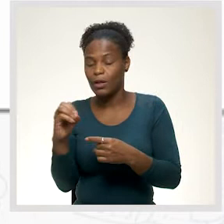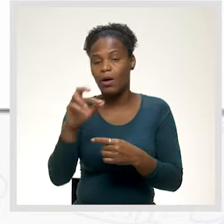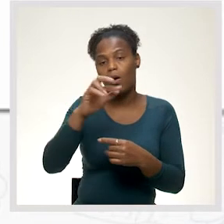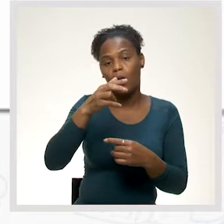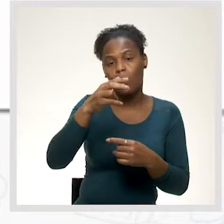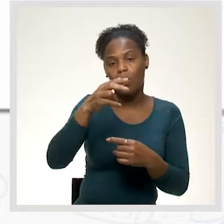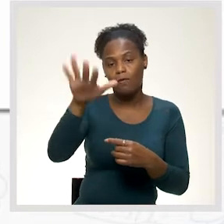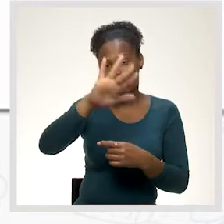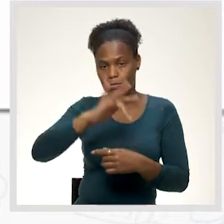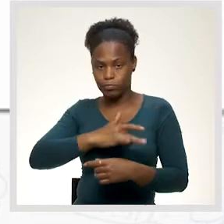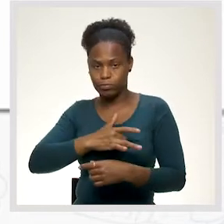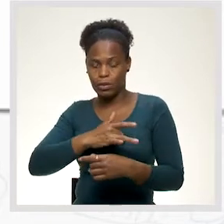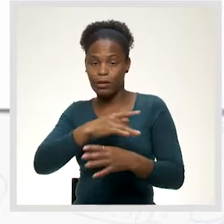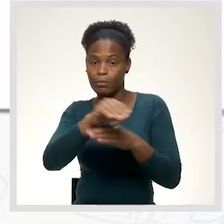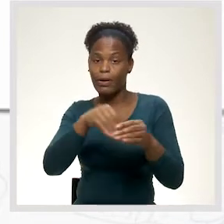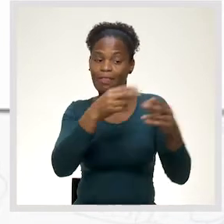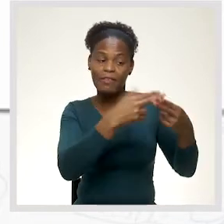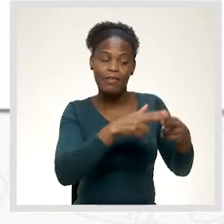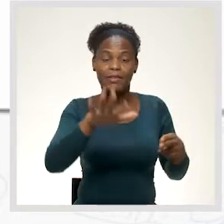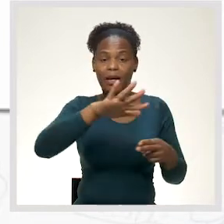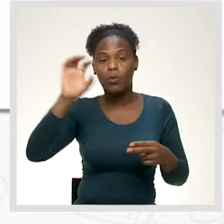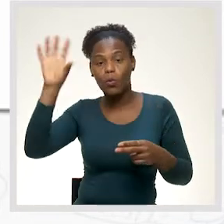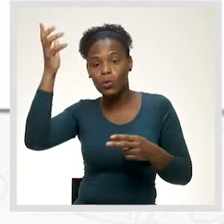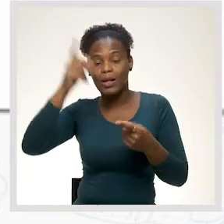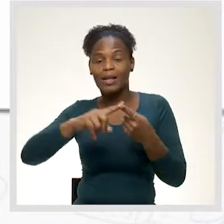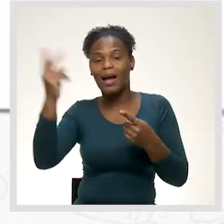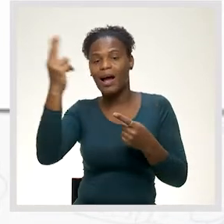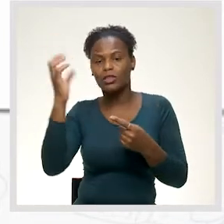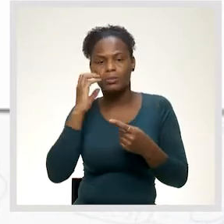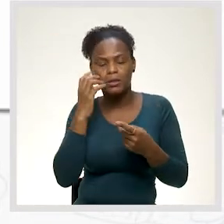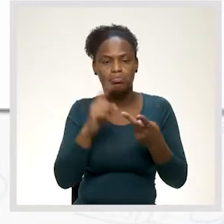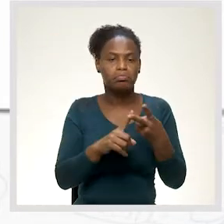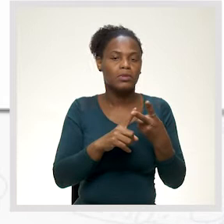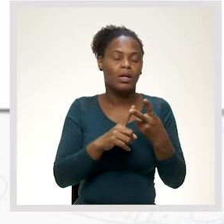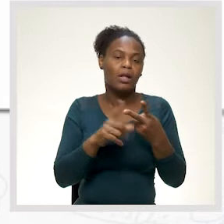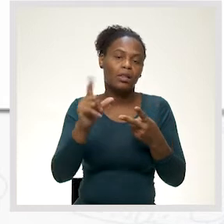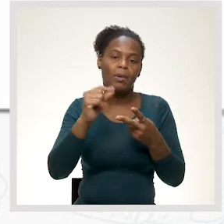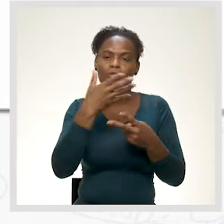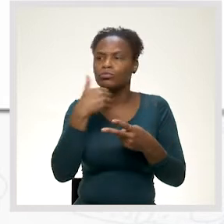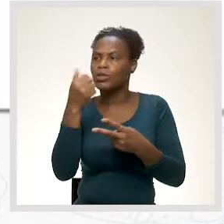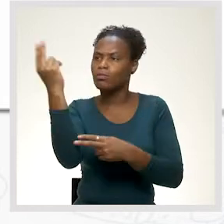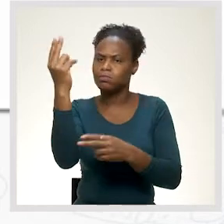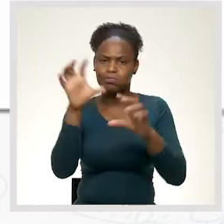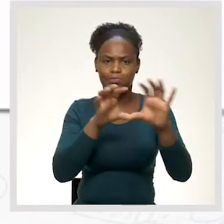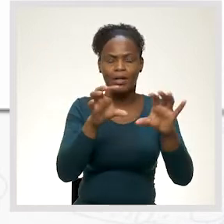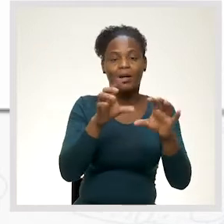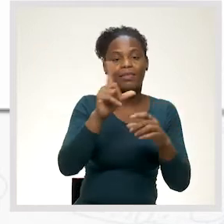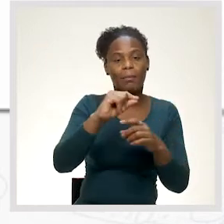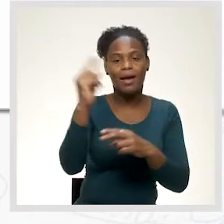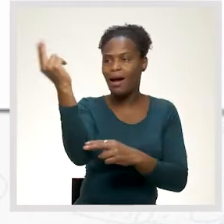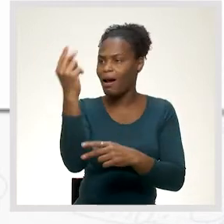romantismo abrangeu diferentes áreas culturais, como artes plásticas e decorativas,